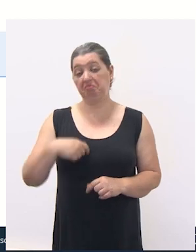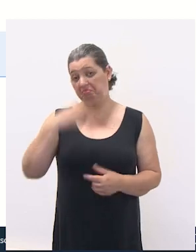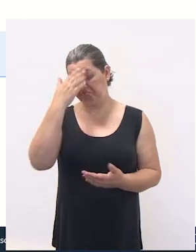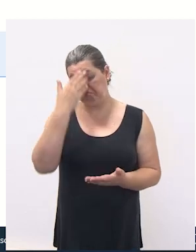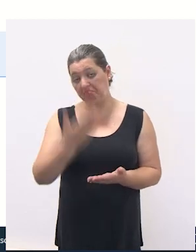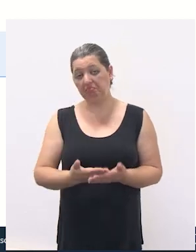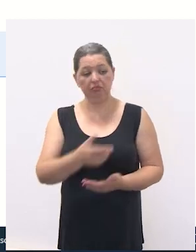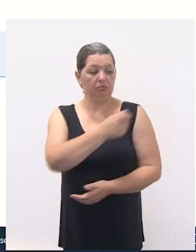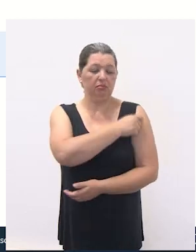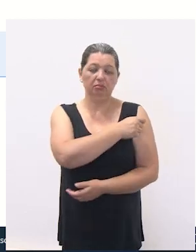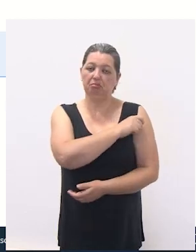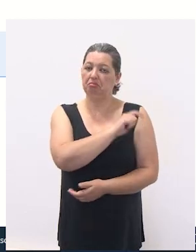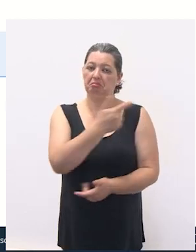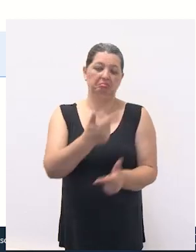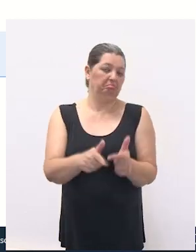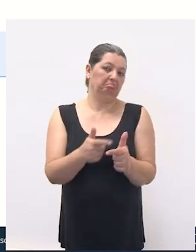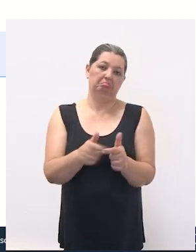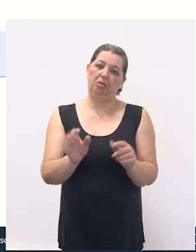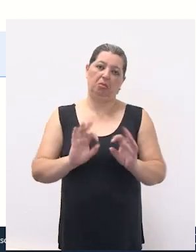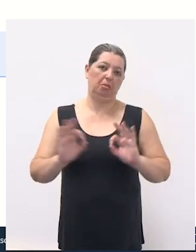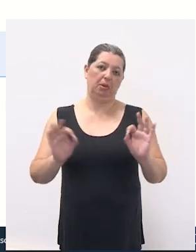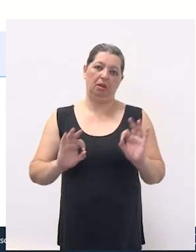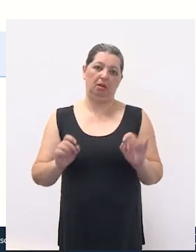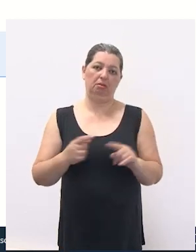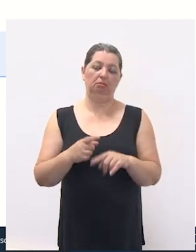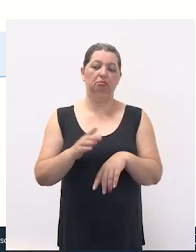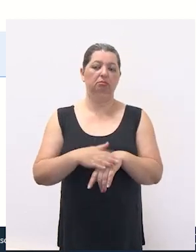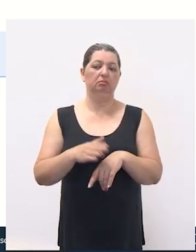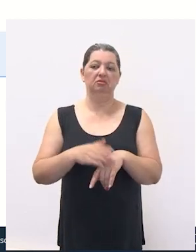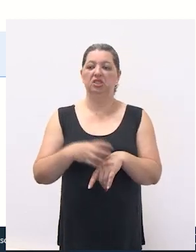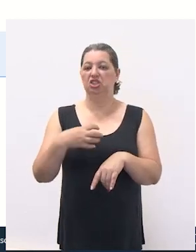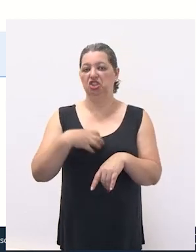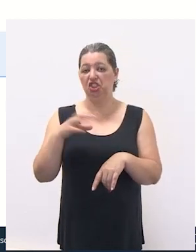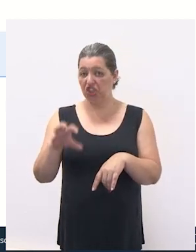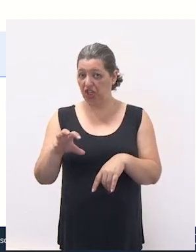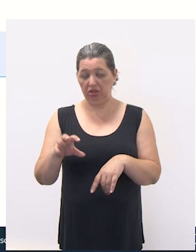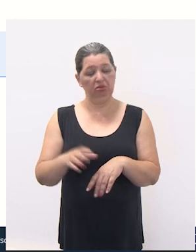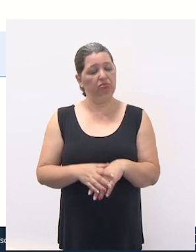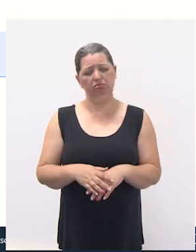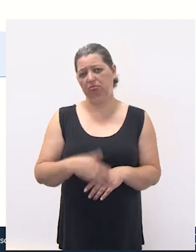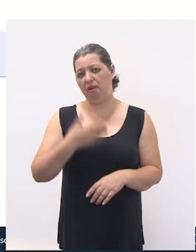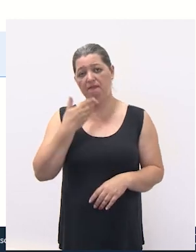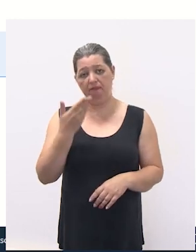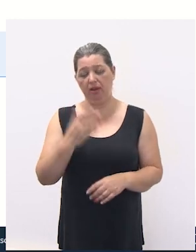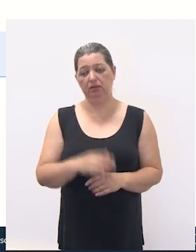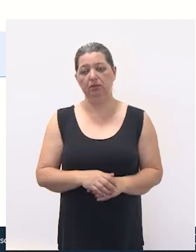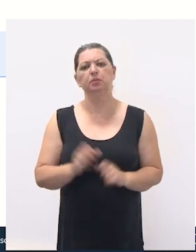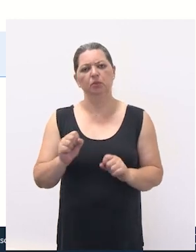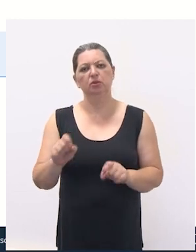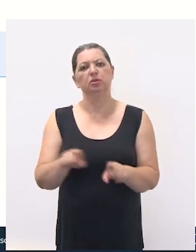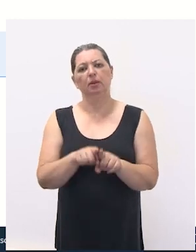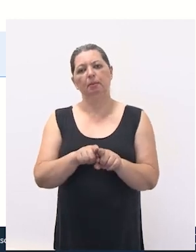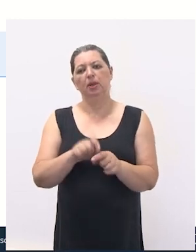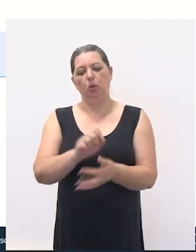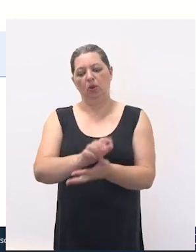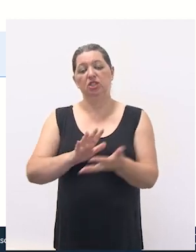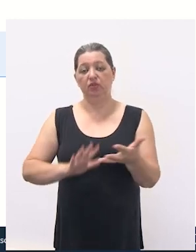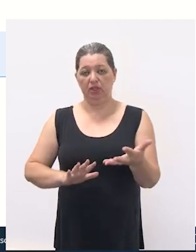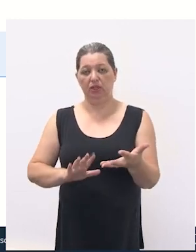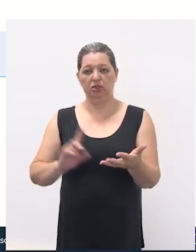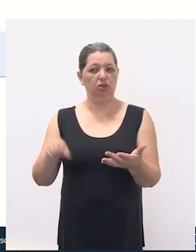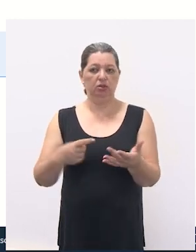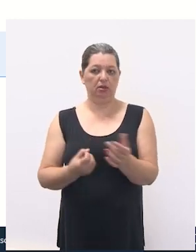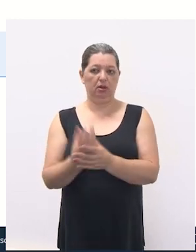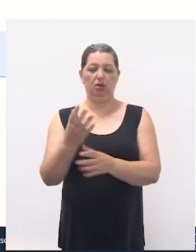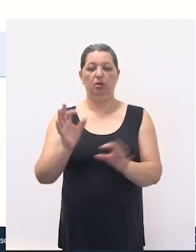aluno não vai ter tanto problema de fazer essa operação. Isso, e você pode fazer até com as atividades, né? A gente não criou nenhuma